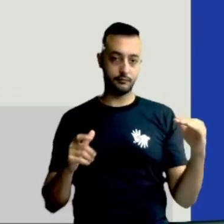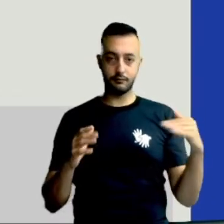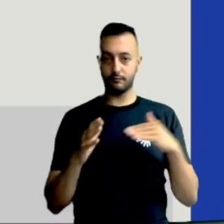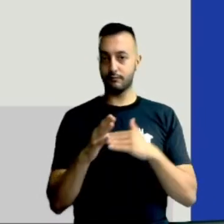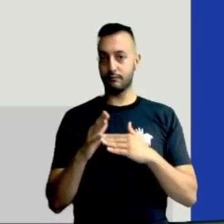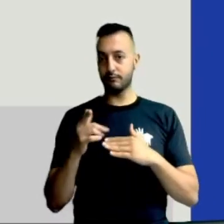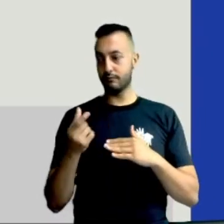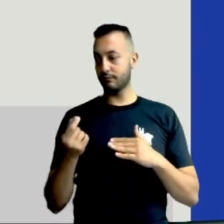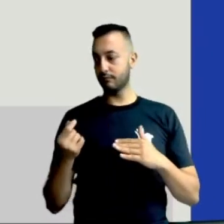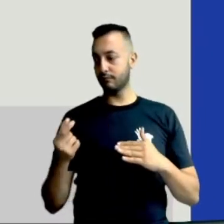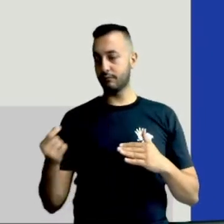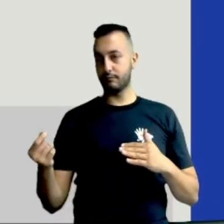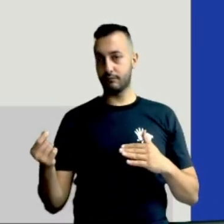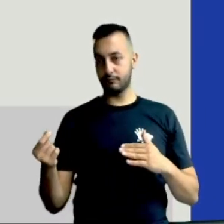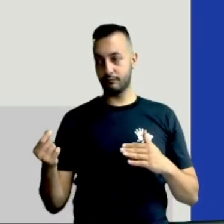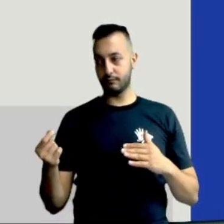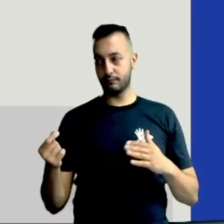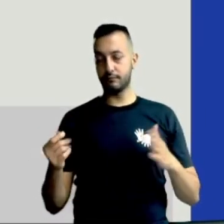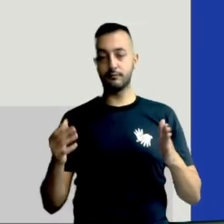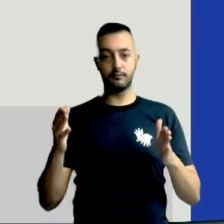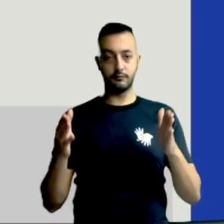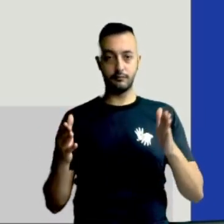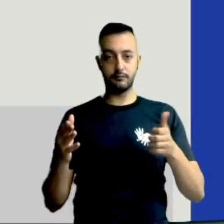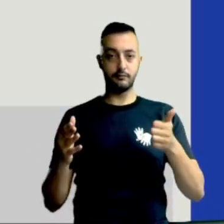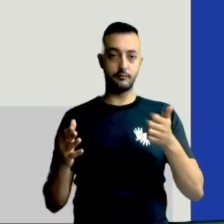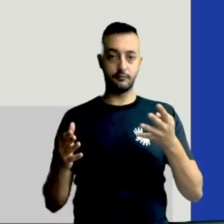1991 a 2000 de